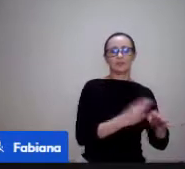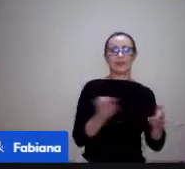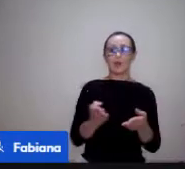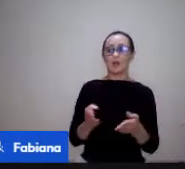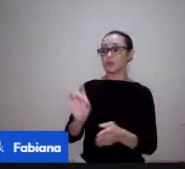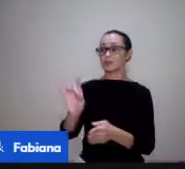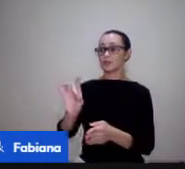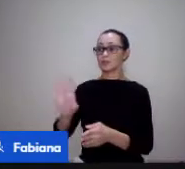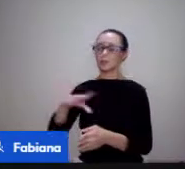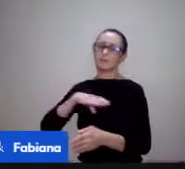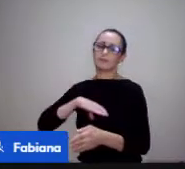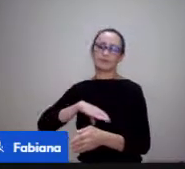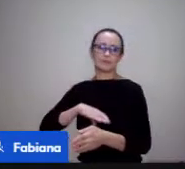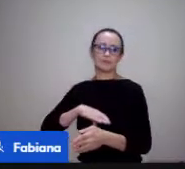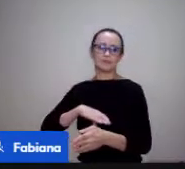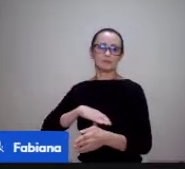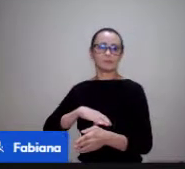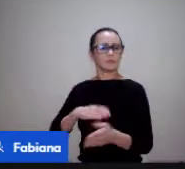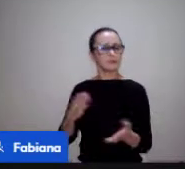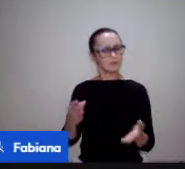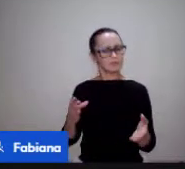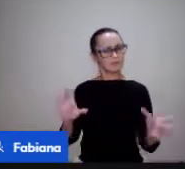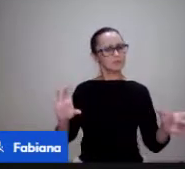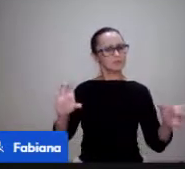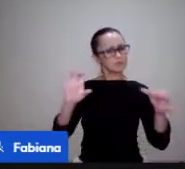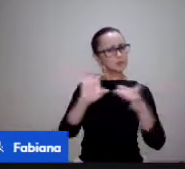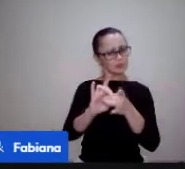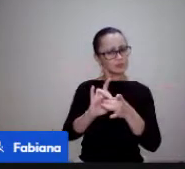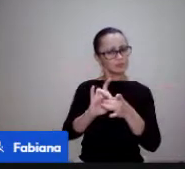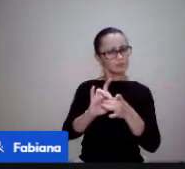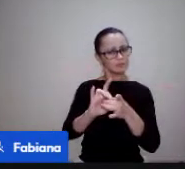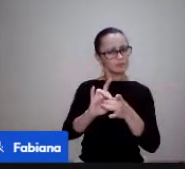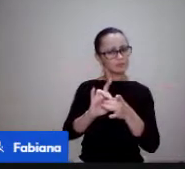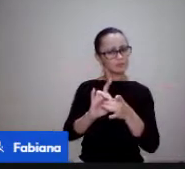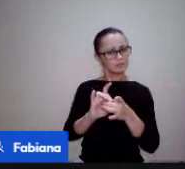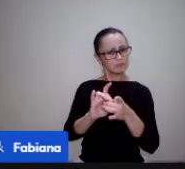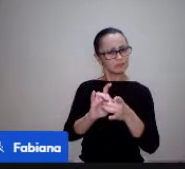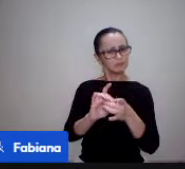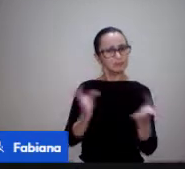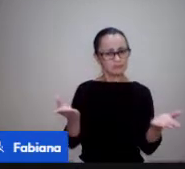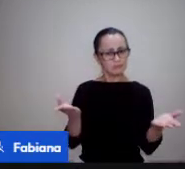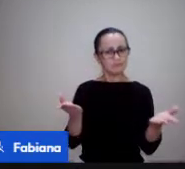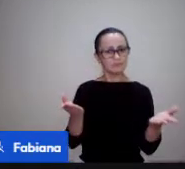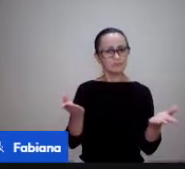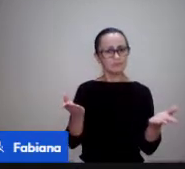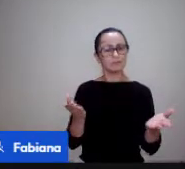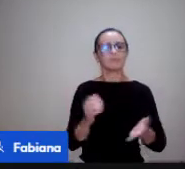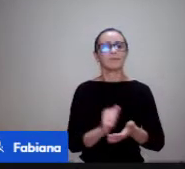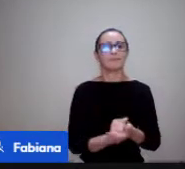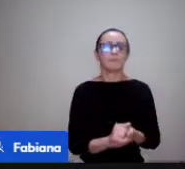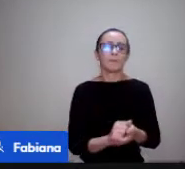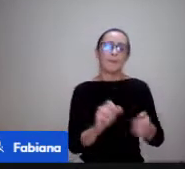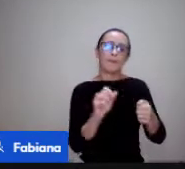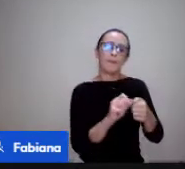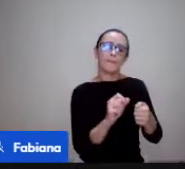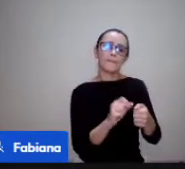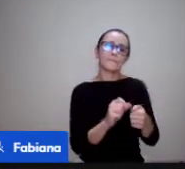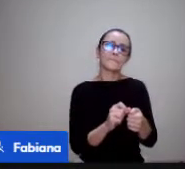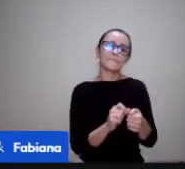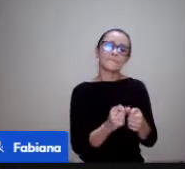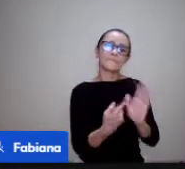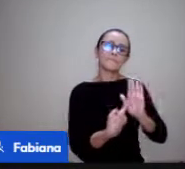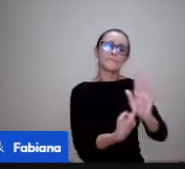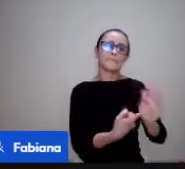língua portuguesa. Vamos trabalhar as 2 juntas, de forma simultânea? E a gente vai trazer isso para vocês